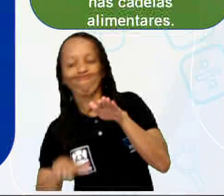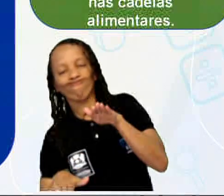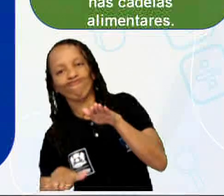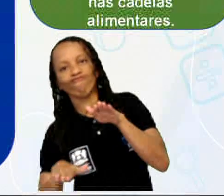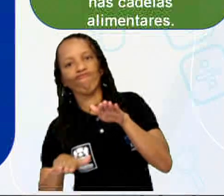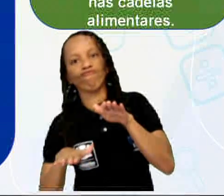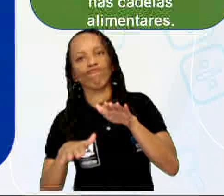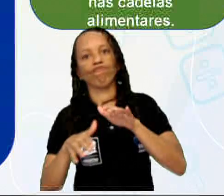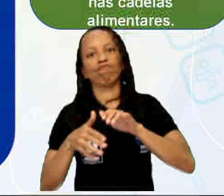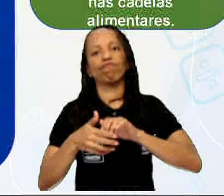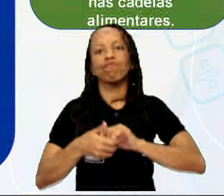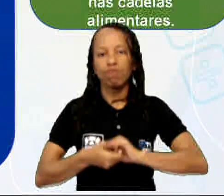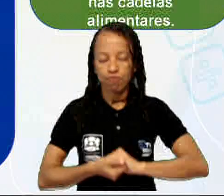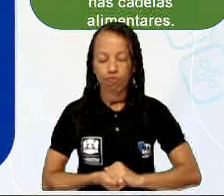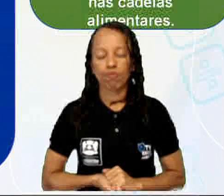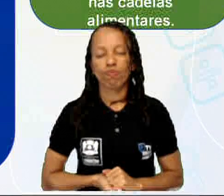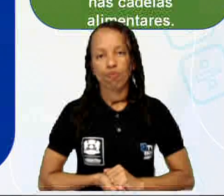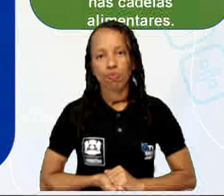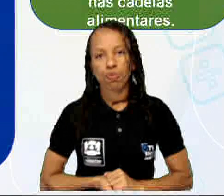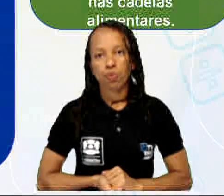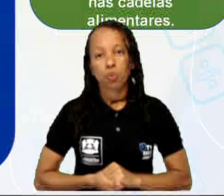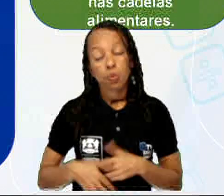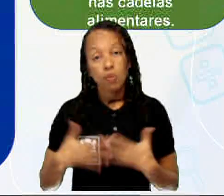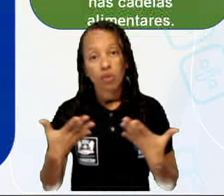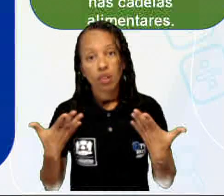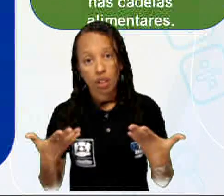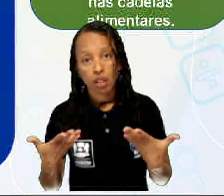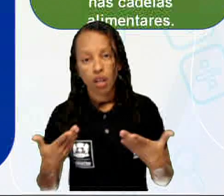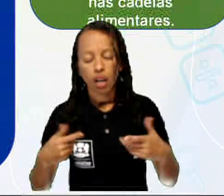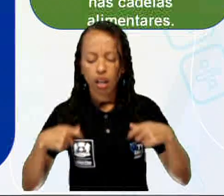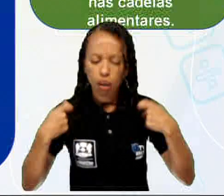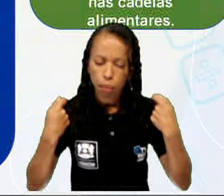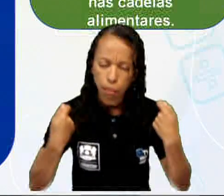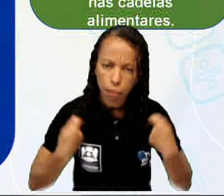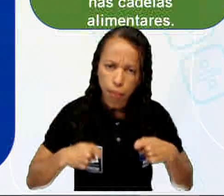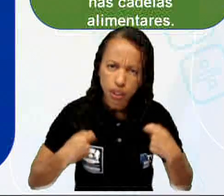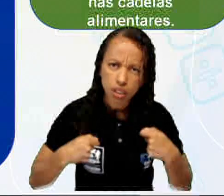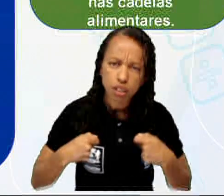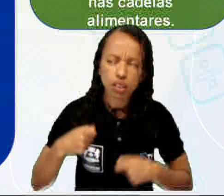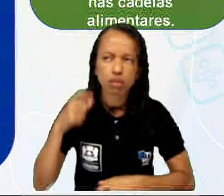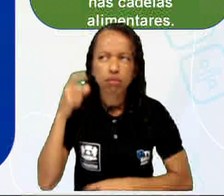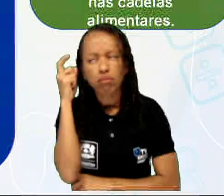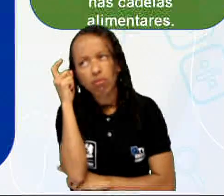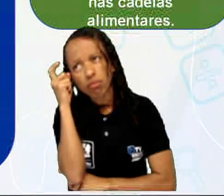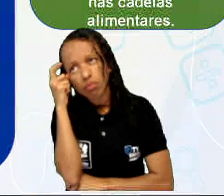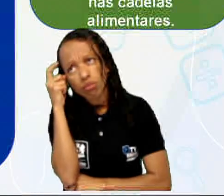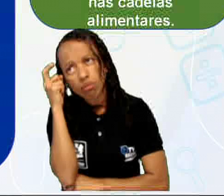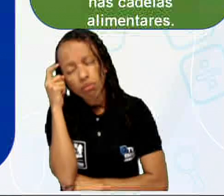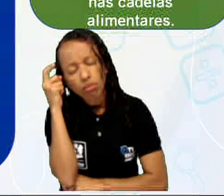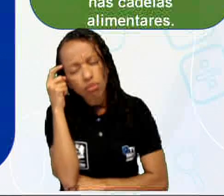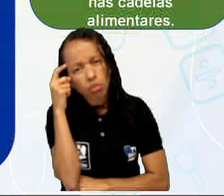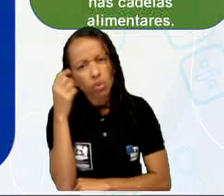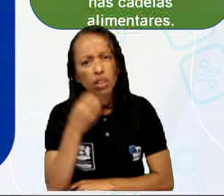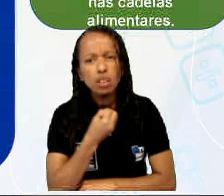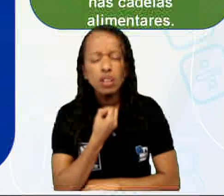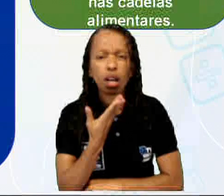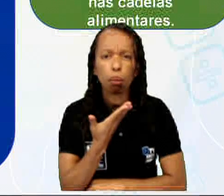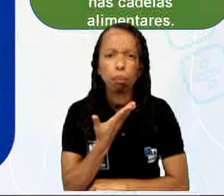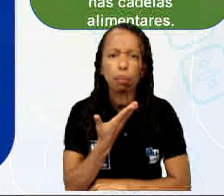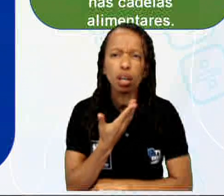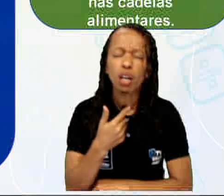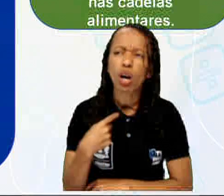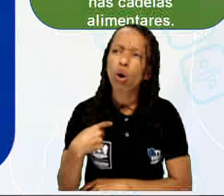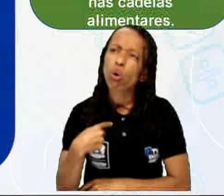dentro dos ecossistemas. Então, precisamos pensar bem, né, que atitudes